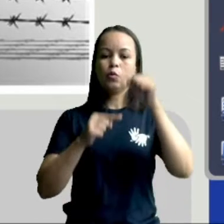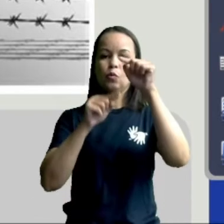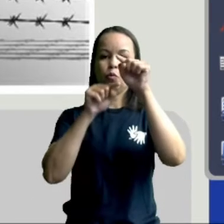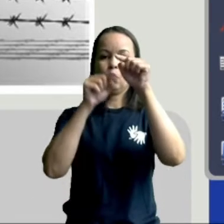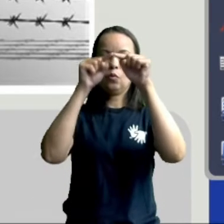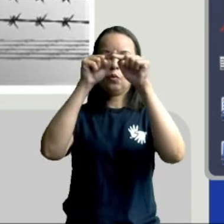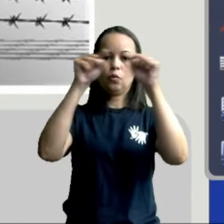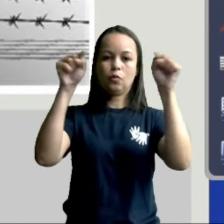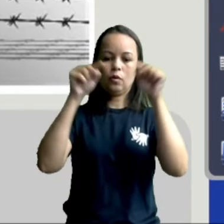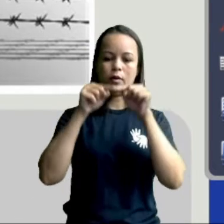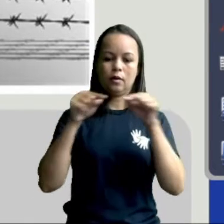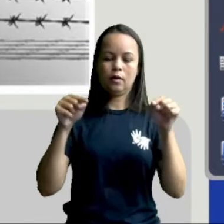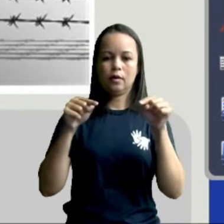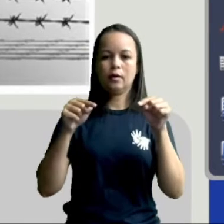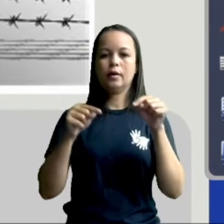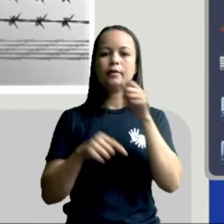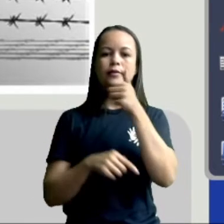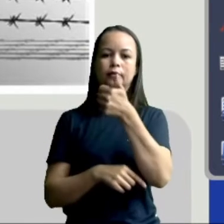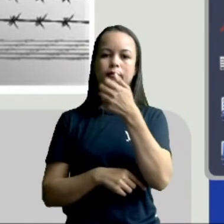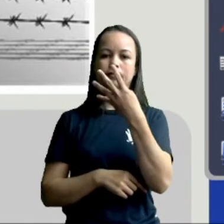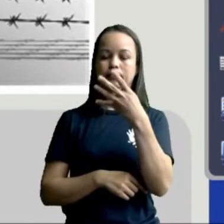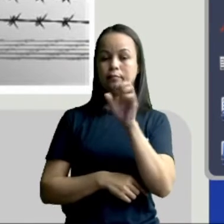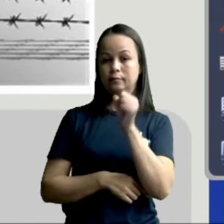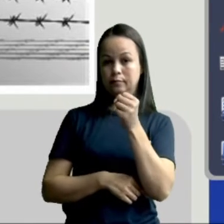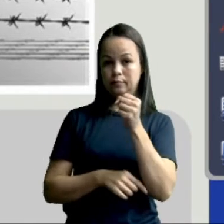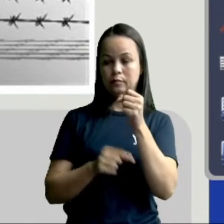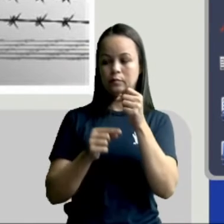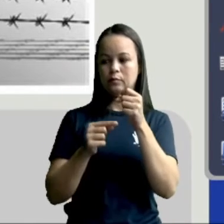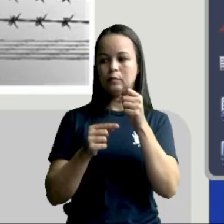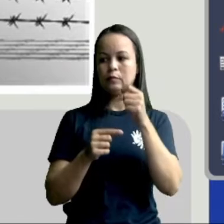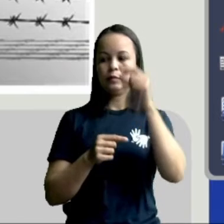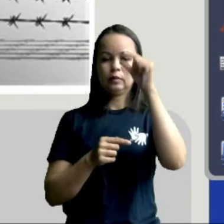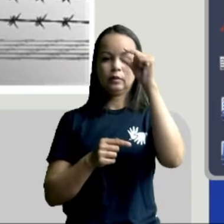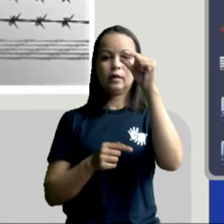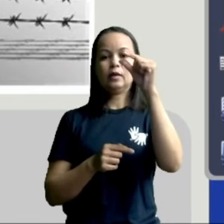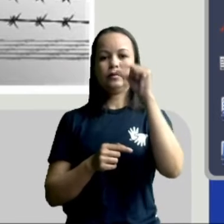outro, 148 metros. Isso aqui vale